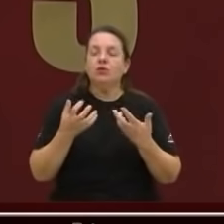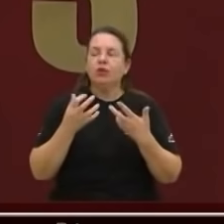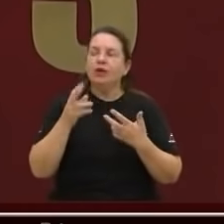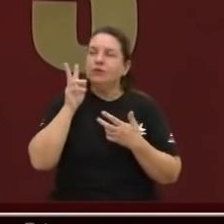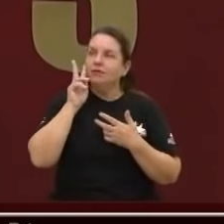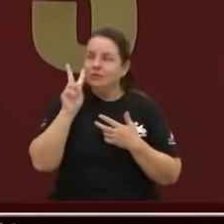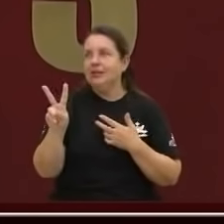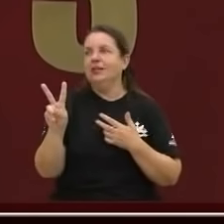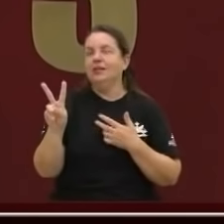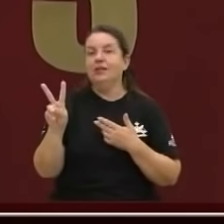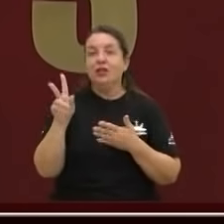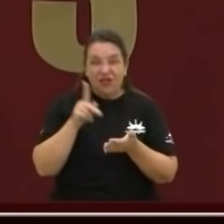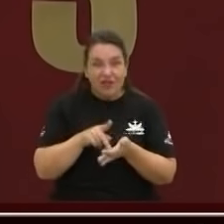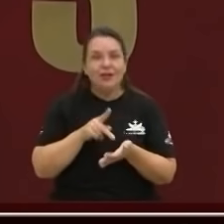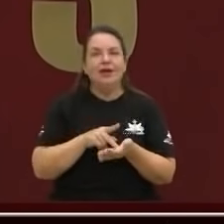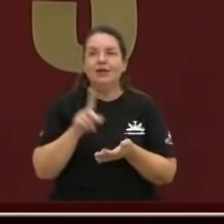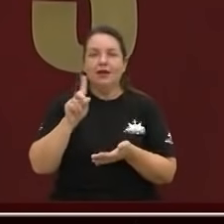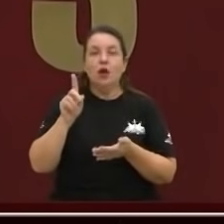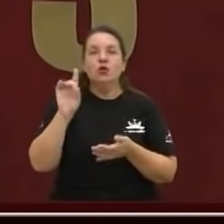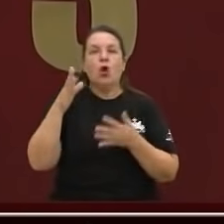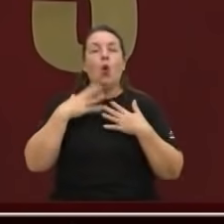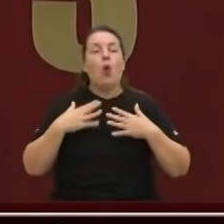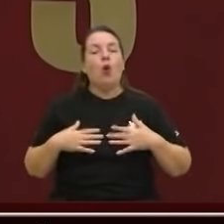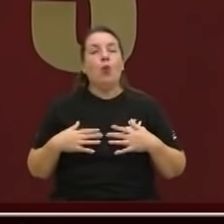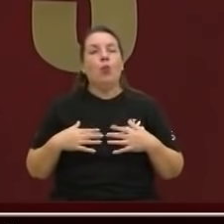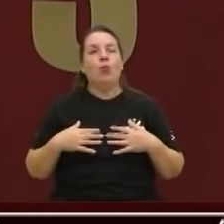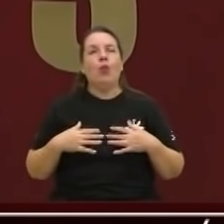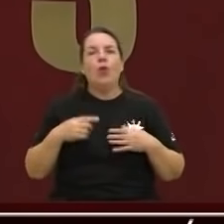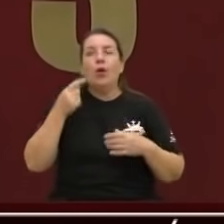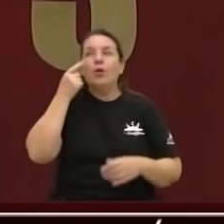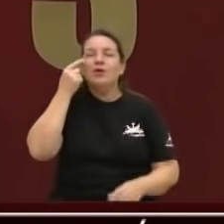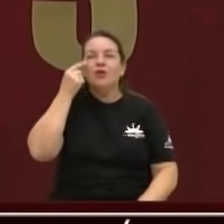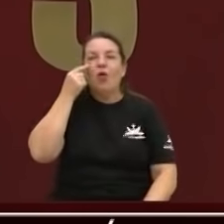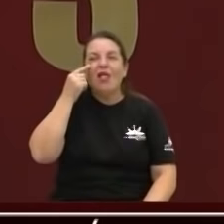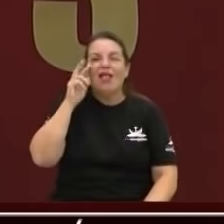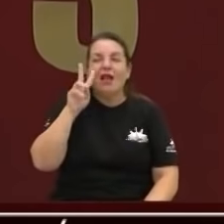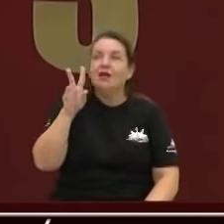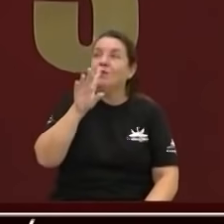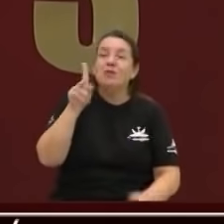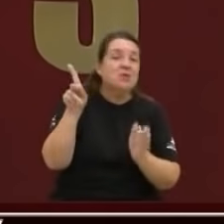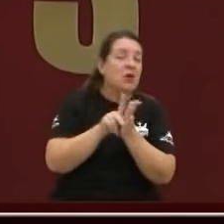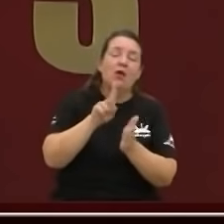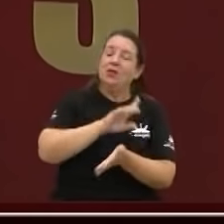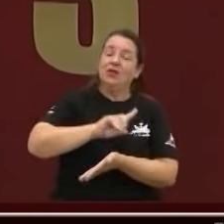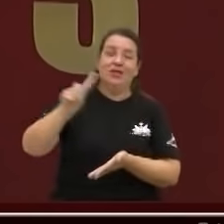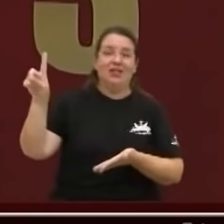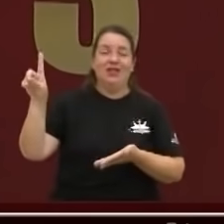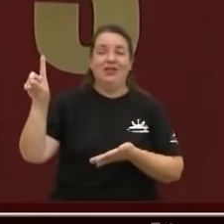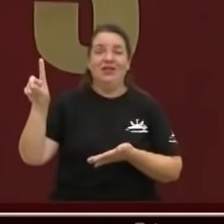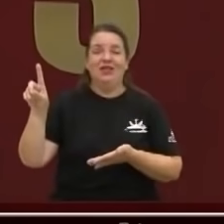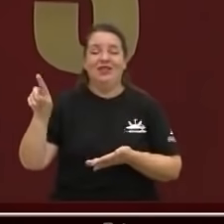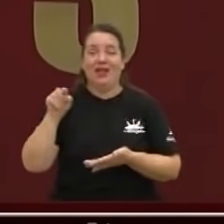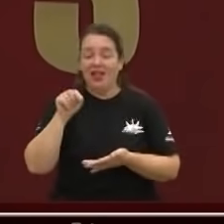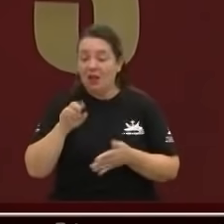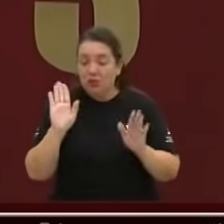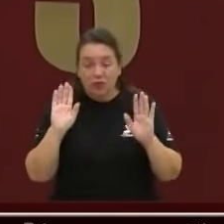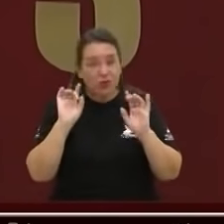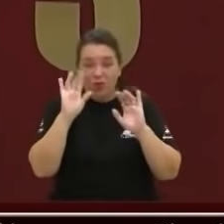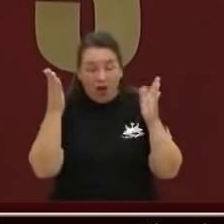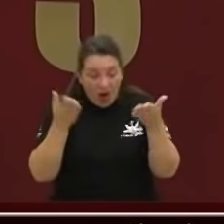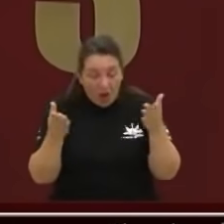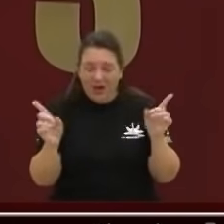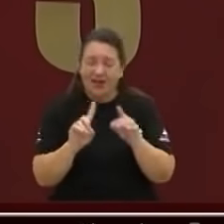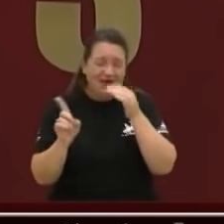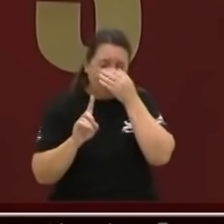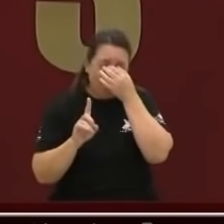de novo. Eu quero enxergar com os olhos de Deus. Eu quero ver além do momentâneo. Eu